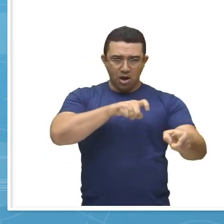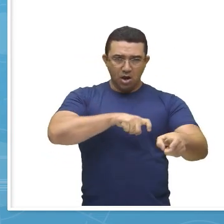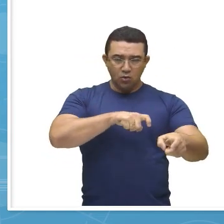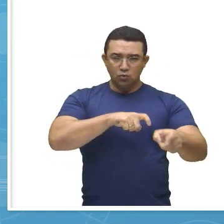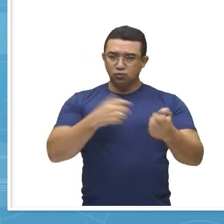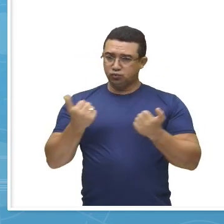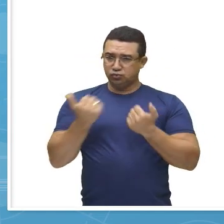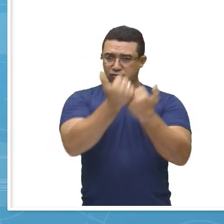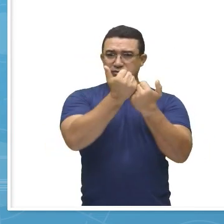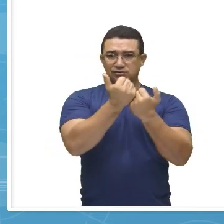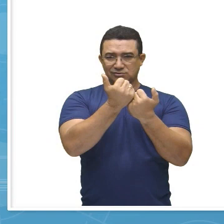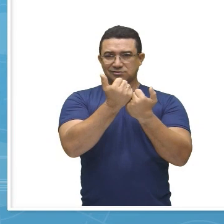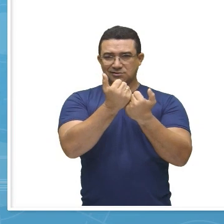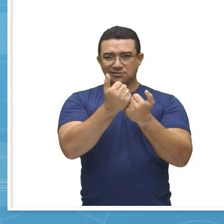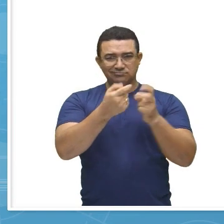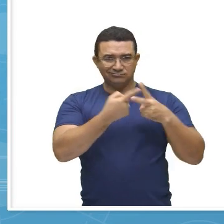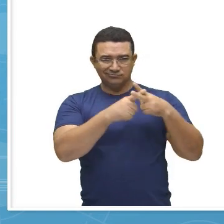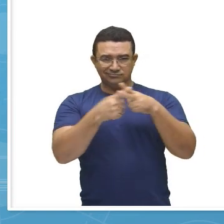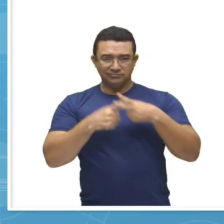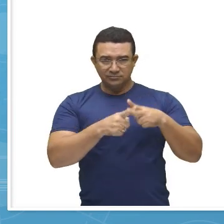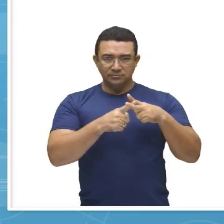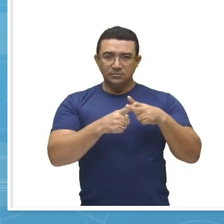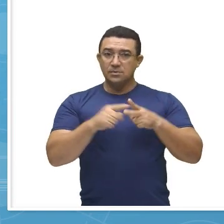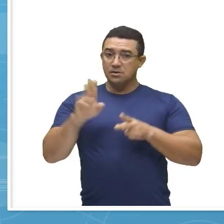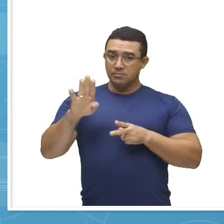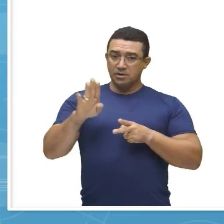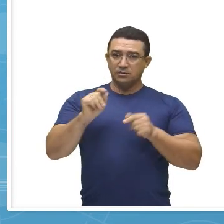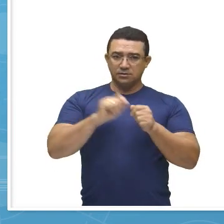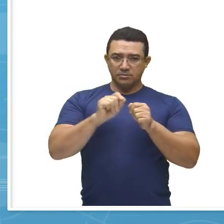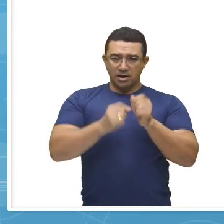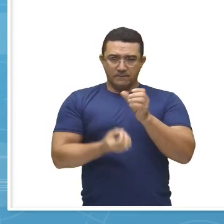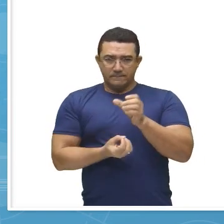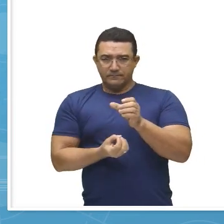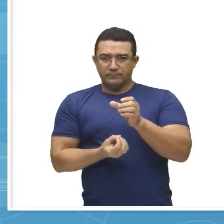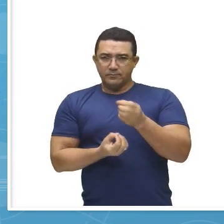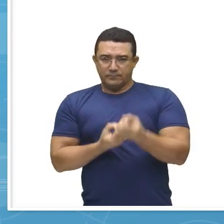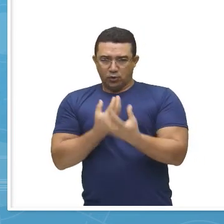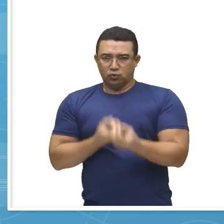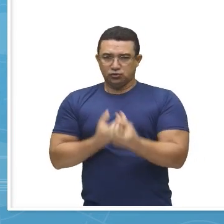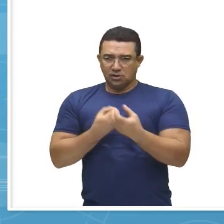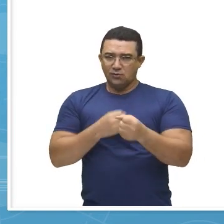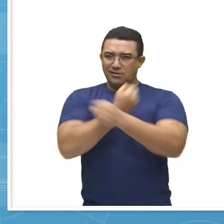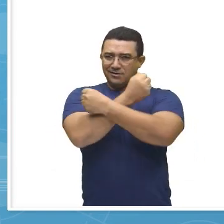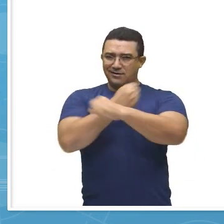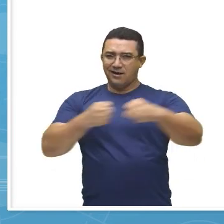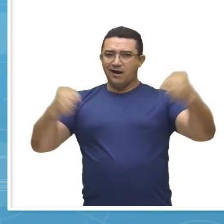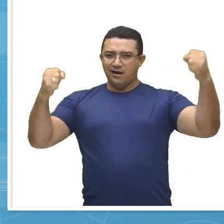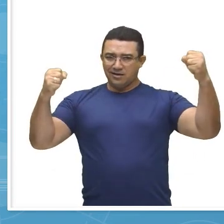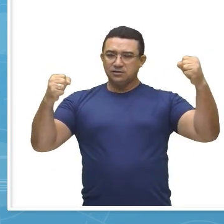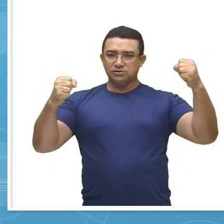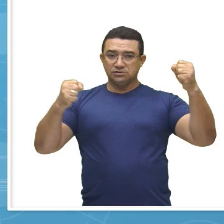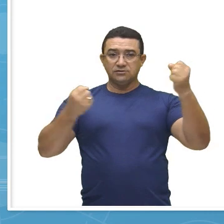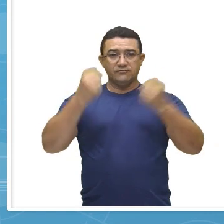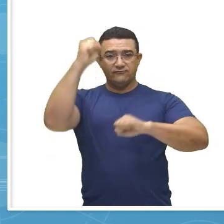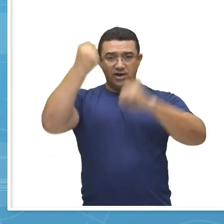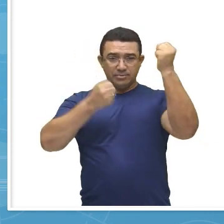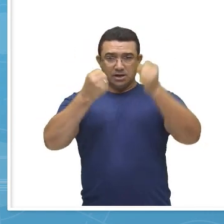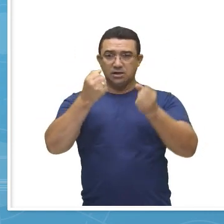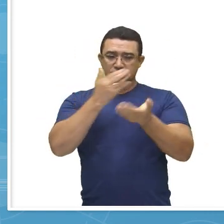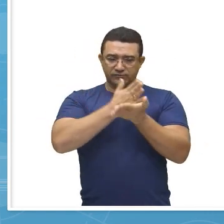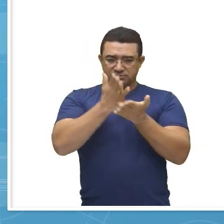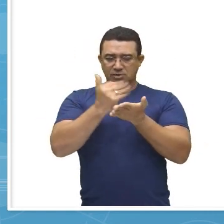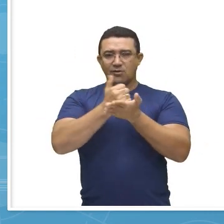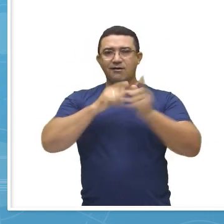B, realização da produção em grandes unidades, fabris intensa, divisão do trabalho.